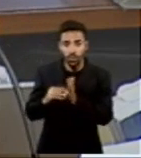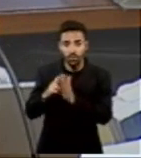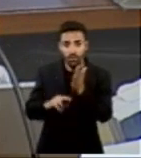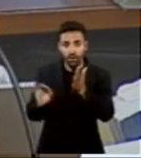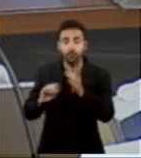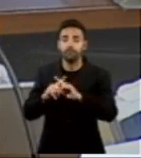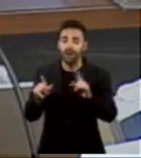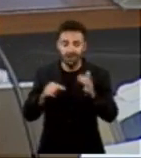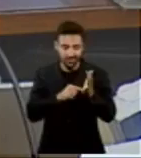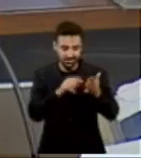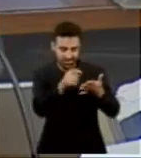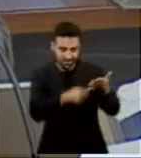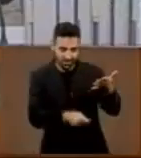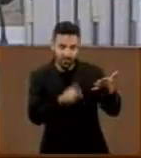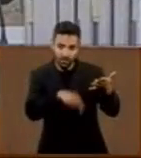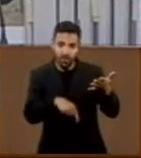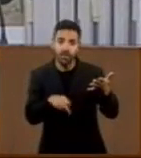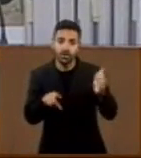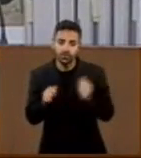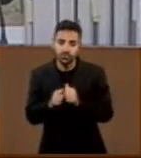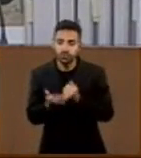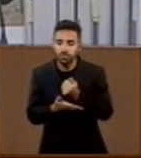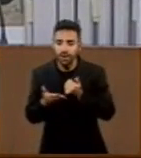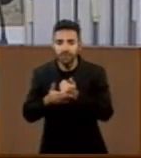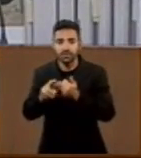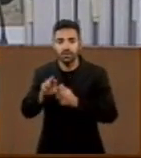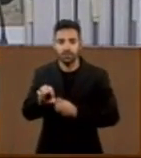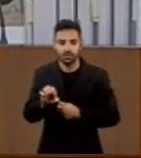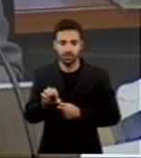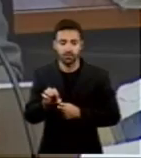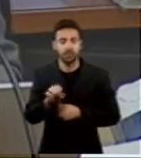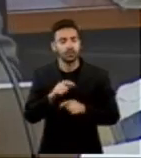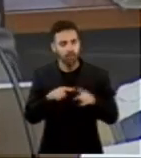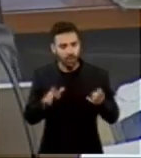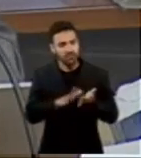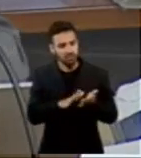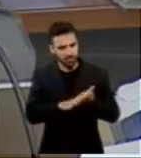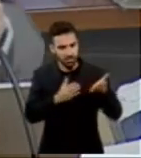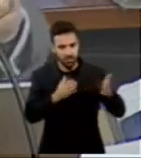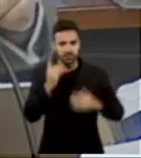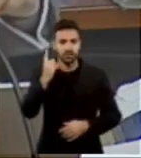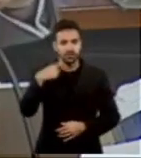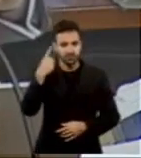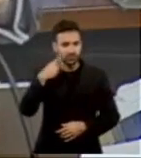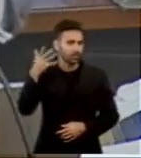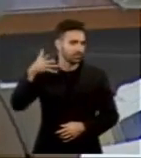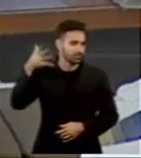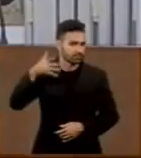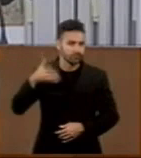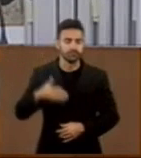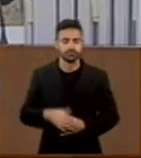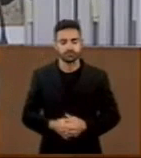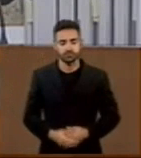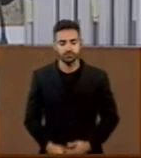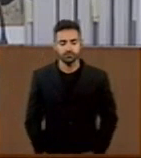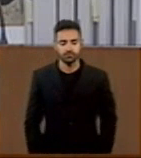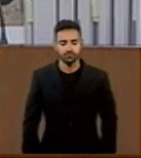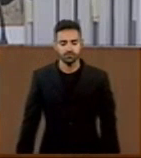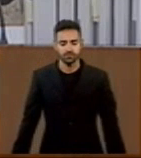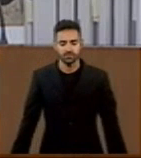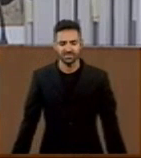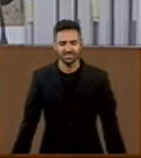à luz do recurso extraordinário e não mais cumprimentar o ilustre advogado pela sustentação que fez. Obrigado,